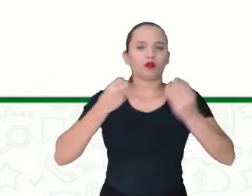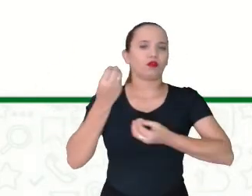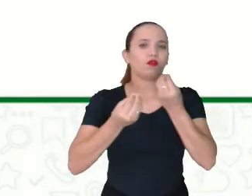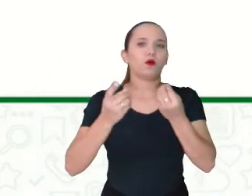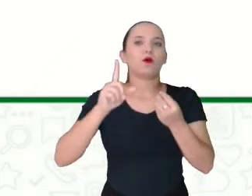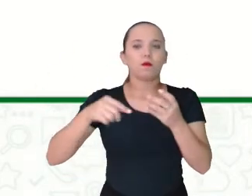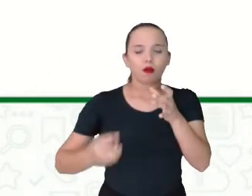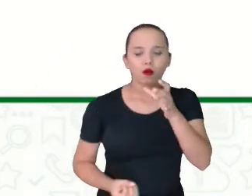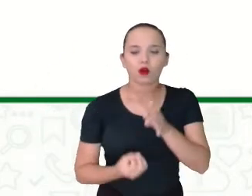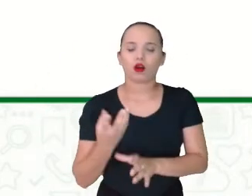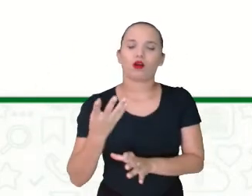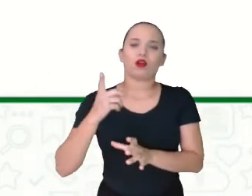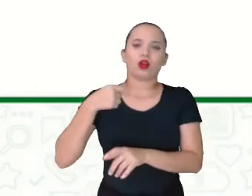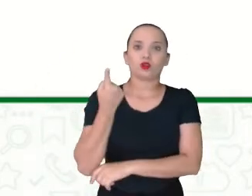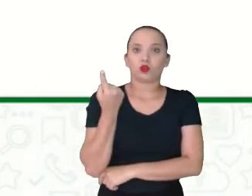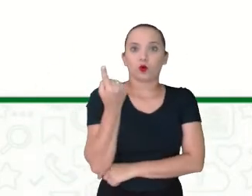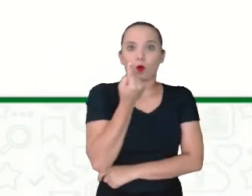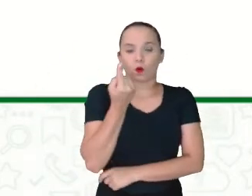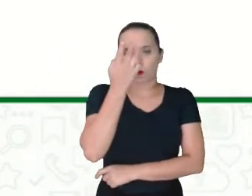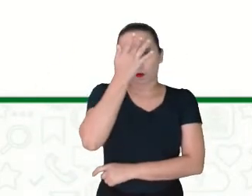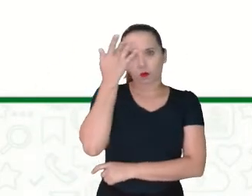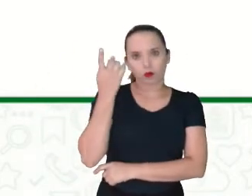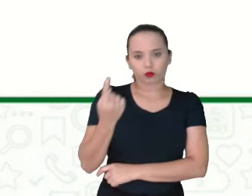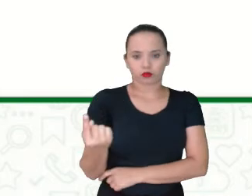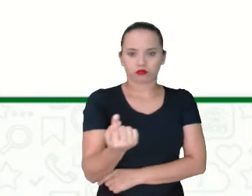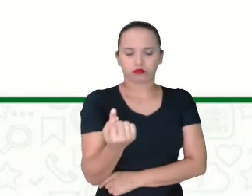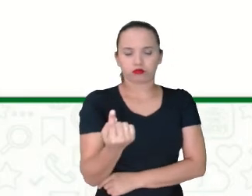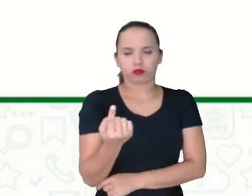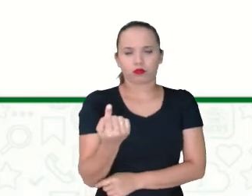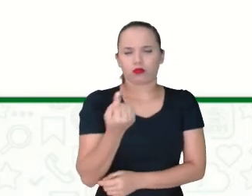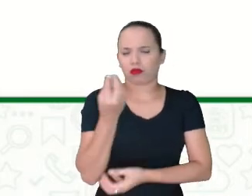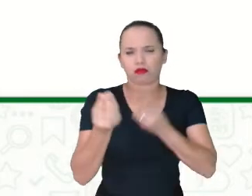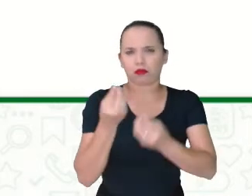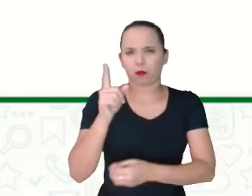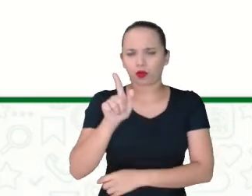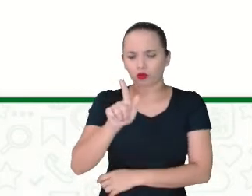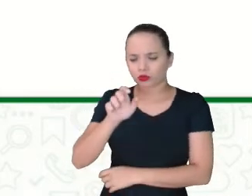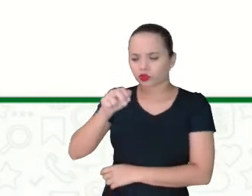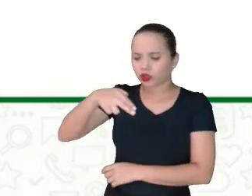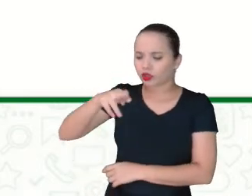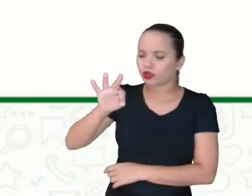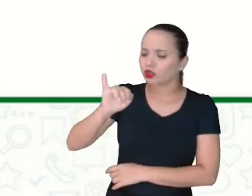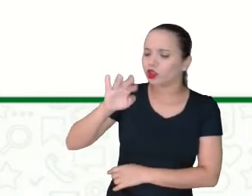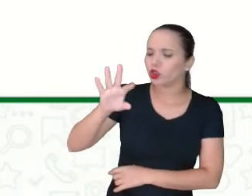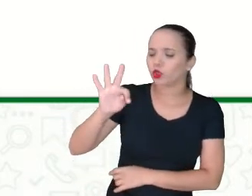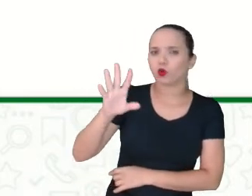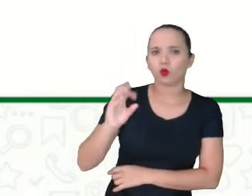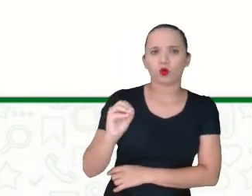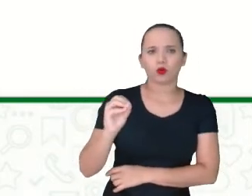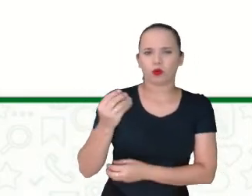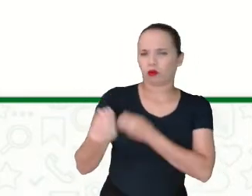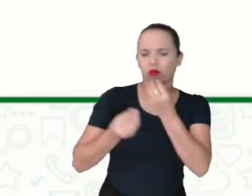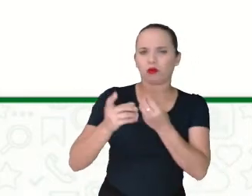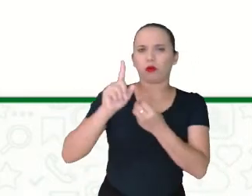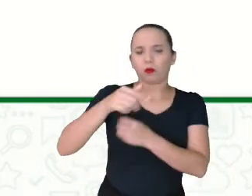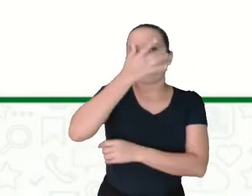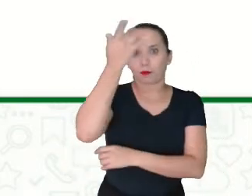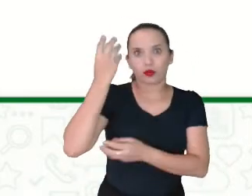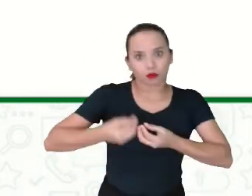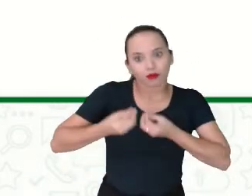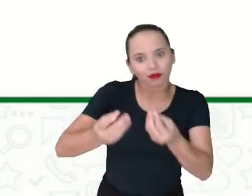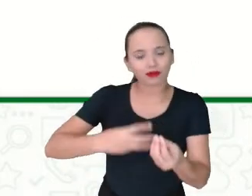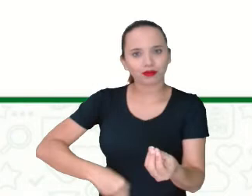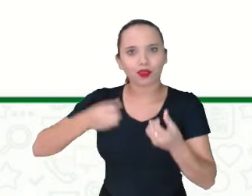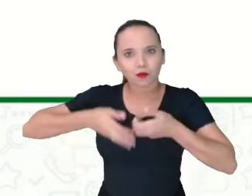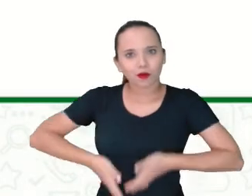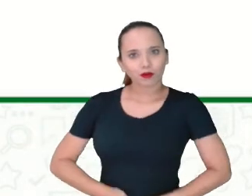a partir de um único genitor. O que é isso, genitor, né? Genitor é quem te deu a vida, né? Então, no caso